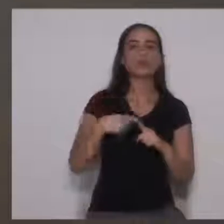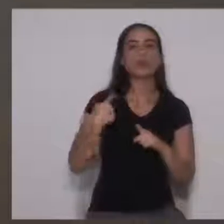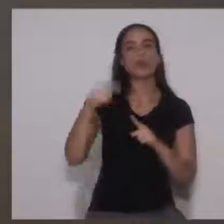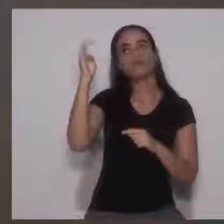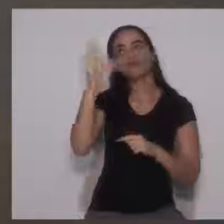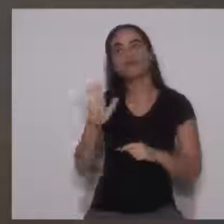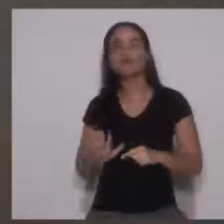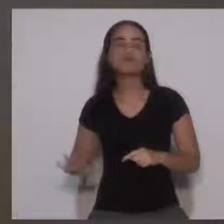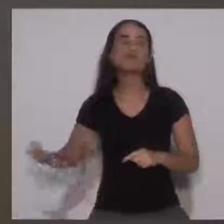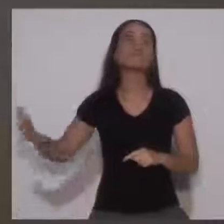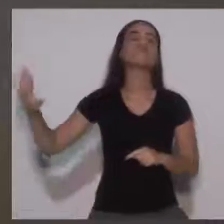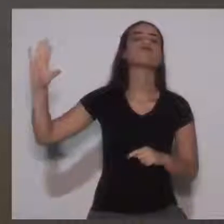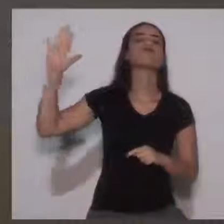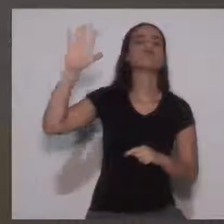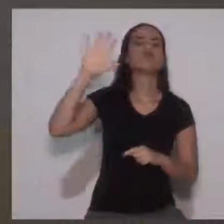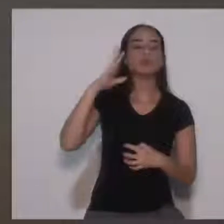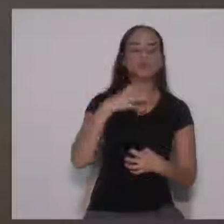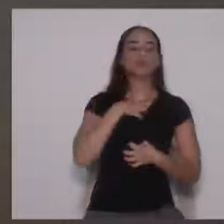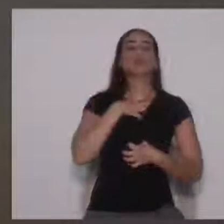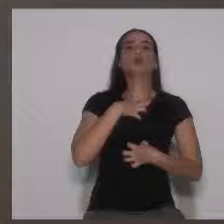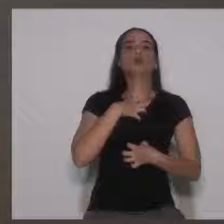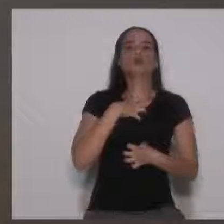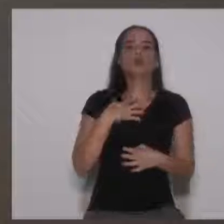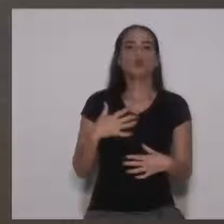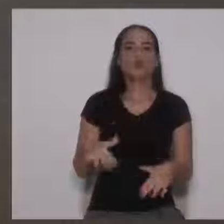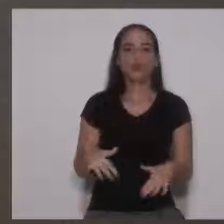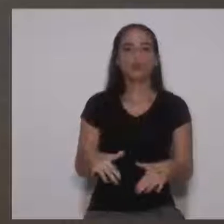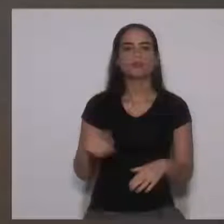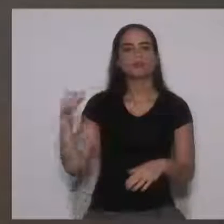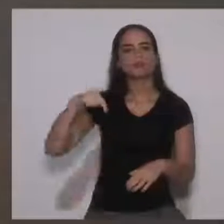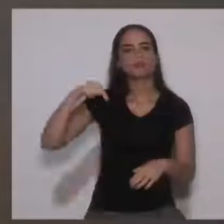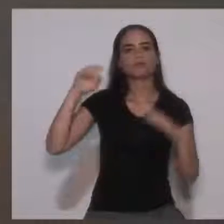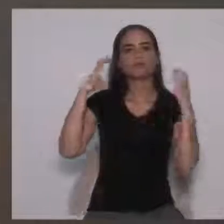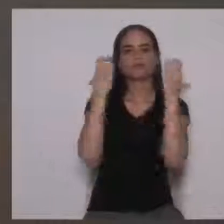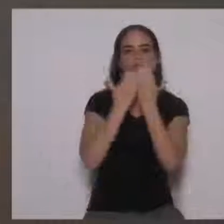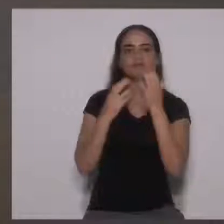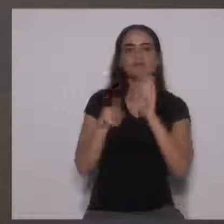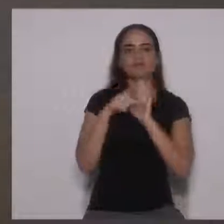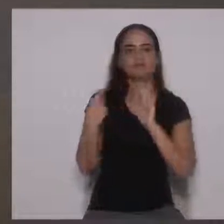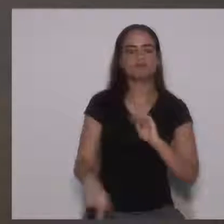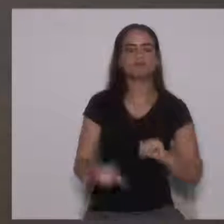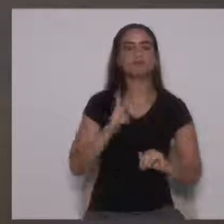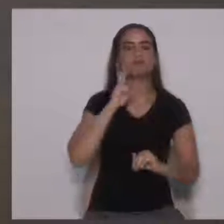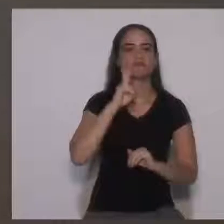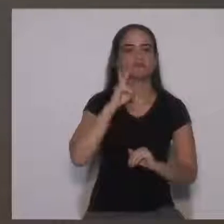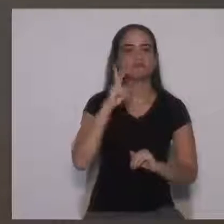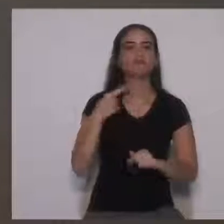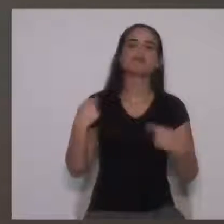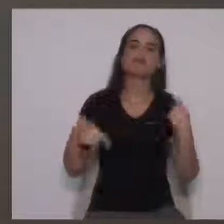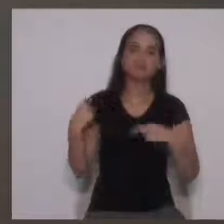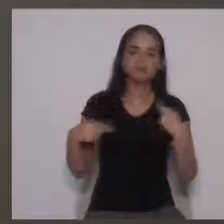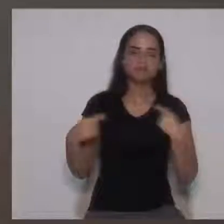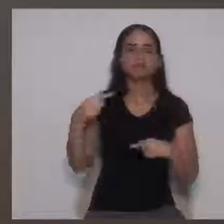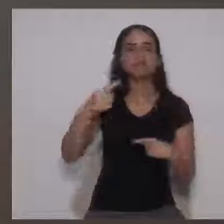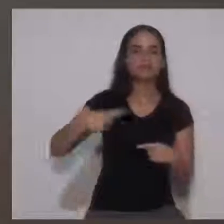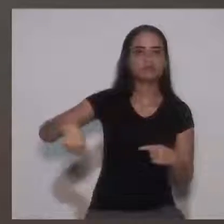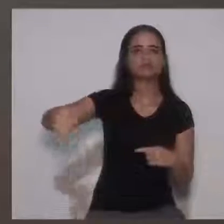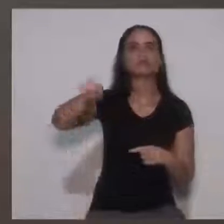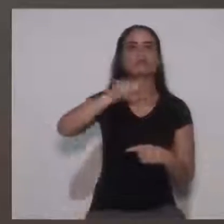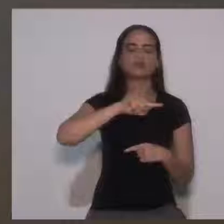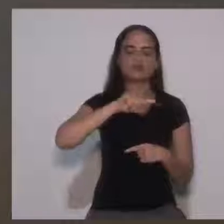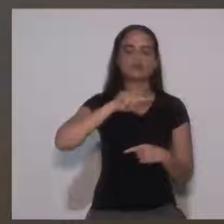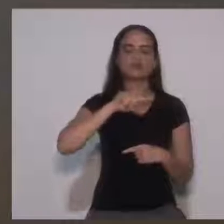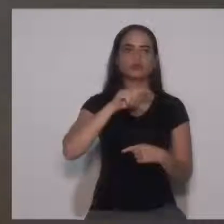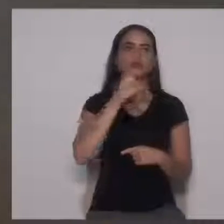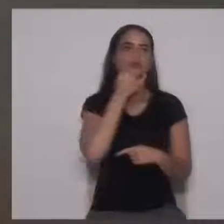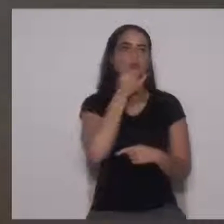mas impactam diretamente aqui a nossa cidade. E eu vou discutir isso, vocês vão